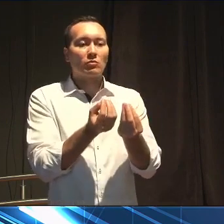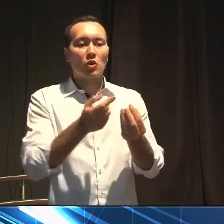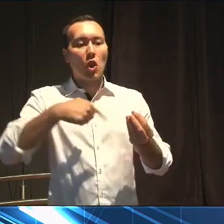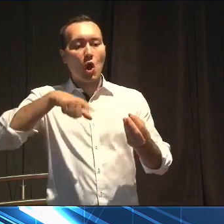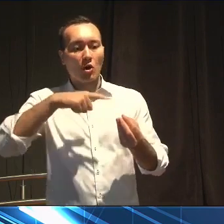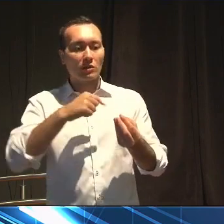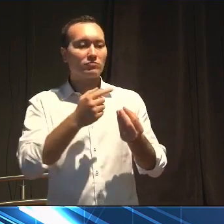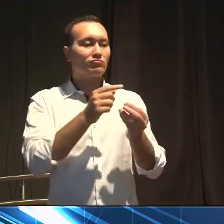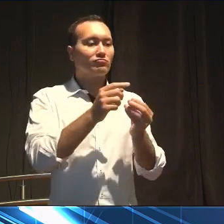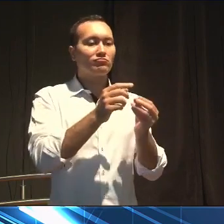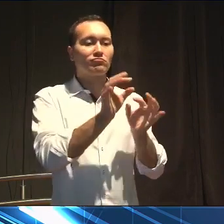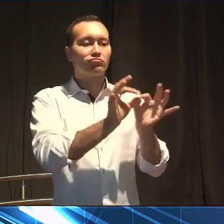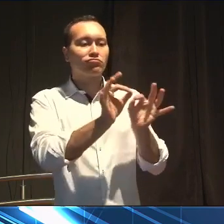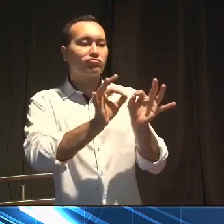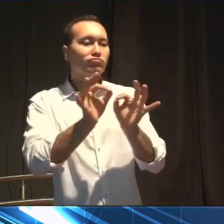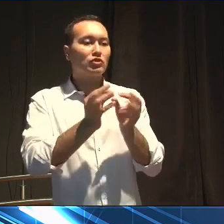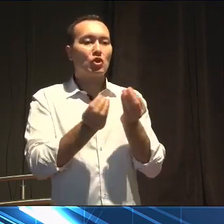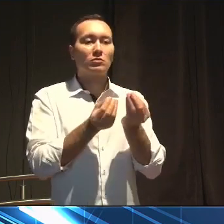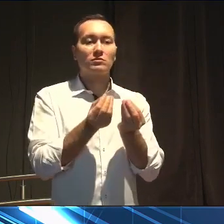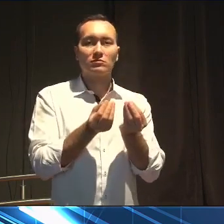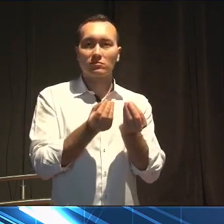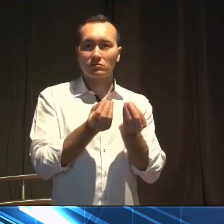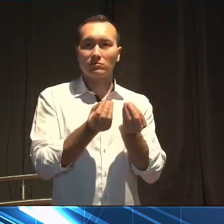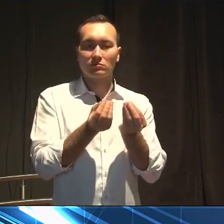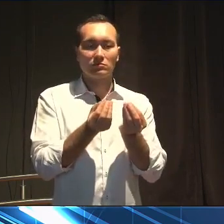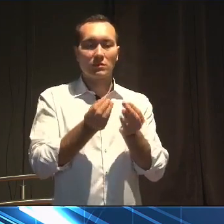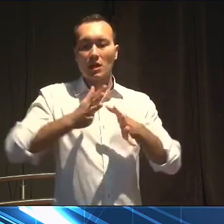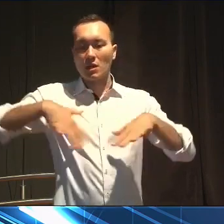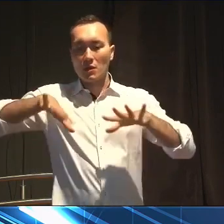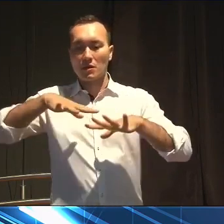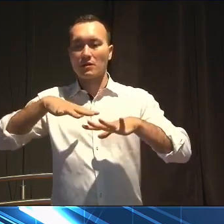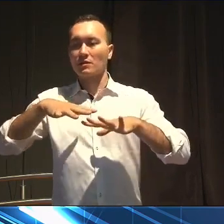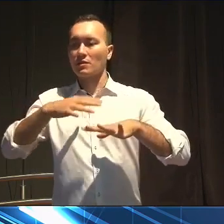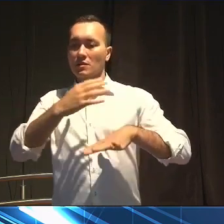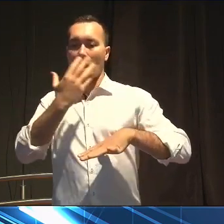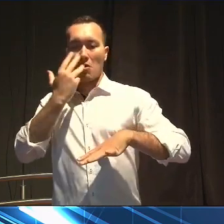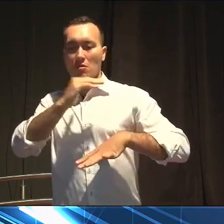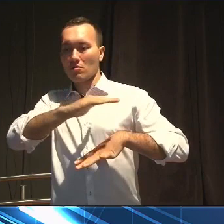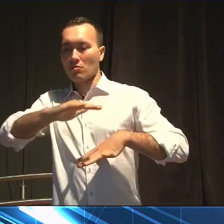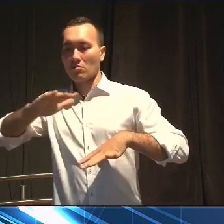acostumados? Essa acho que é a grande reflexão que todas as empresas precisam